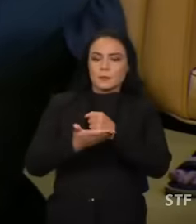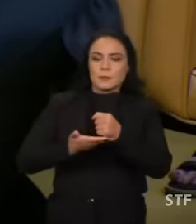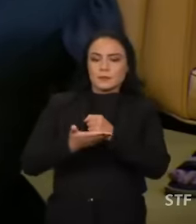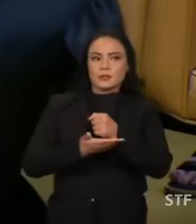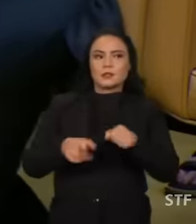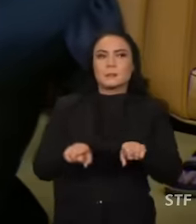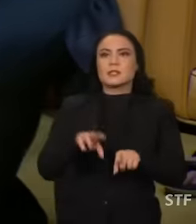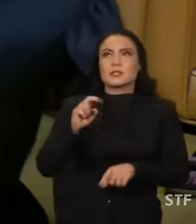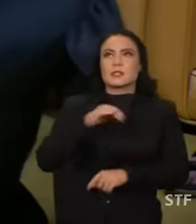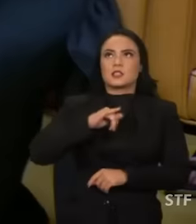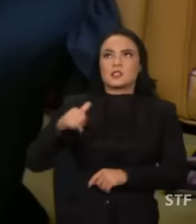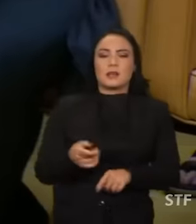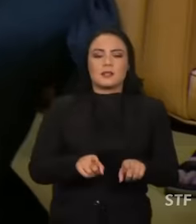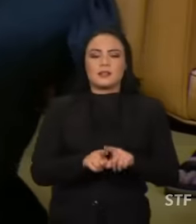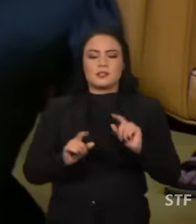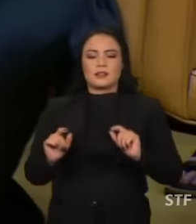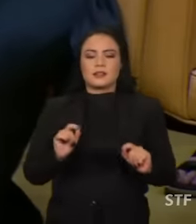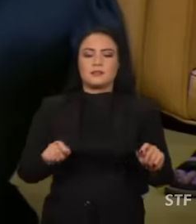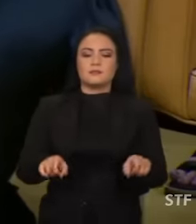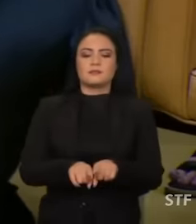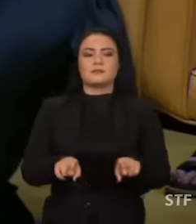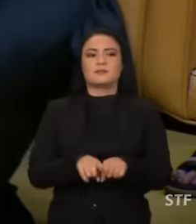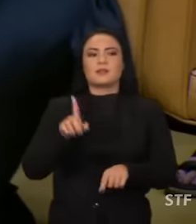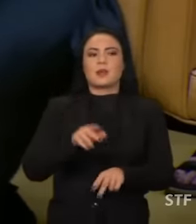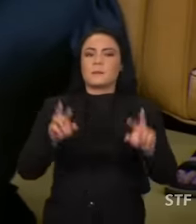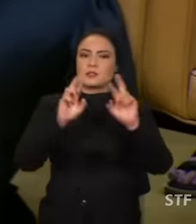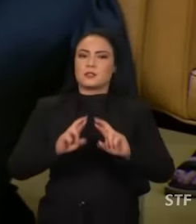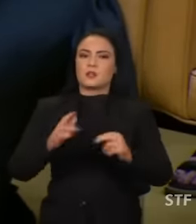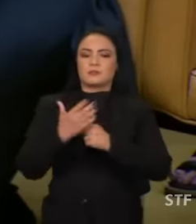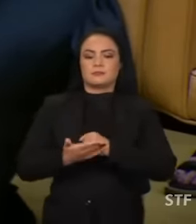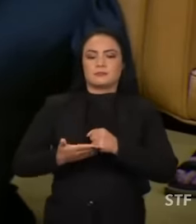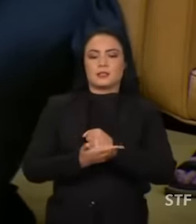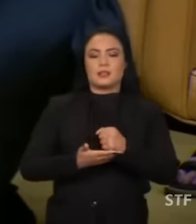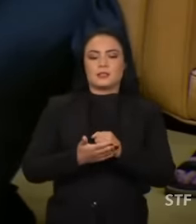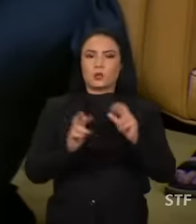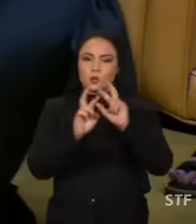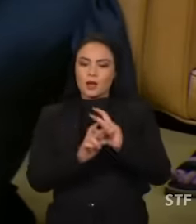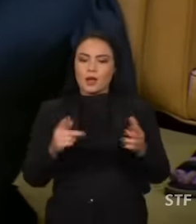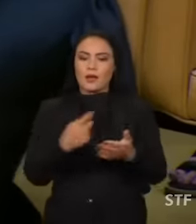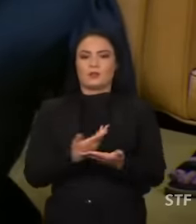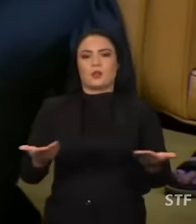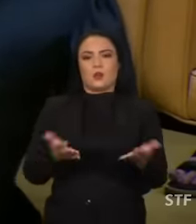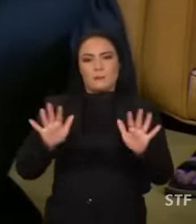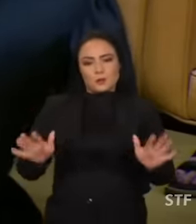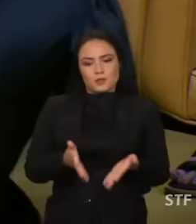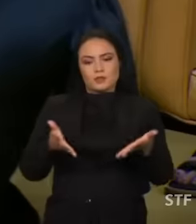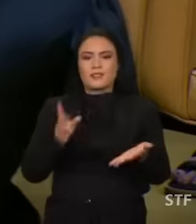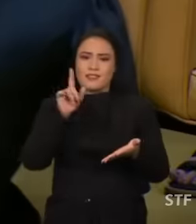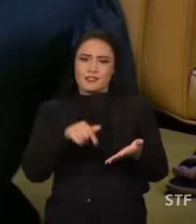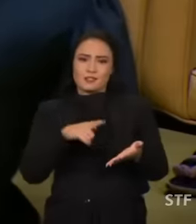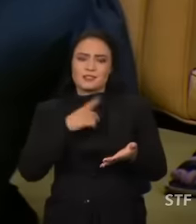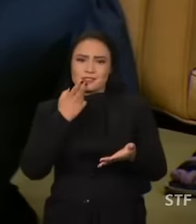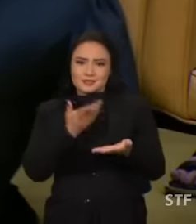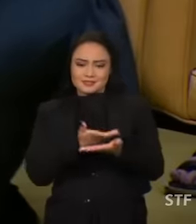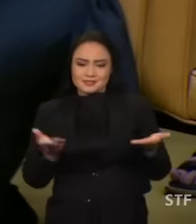o CNJ, eu creio, não observou essas balizas ao editar aí o ato ora impugnado. Era isso que eu tinha a dizer, presidente.